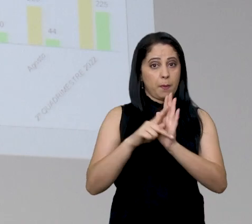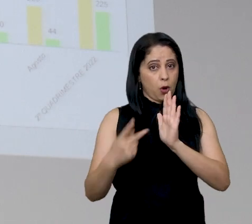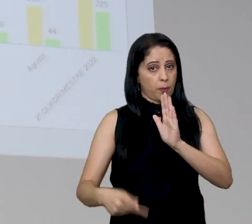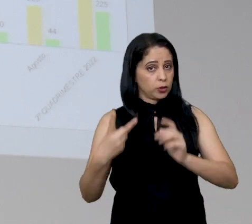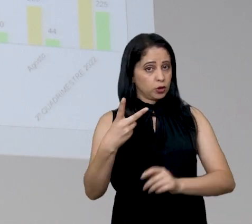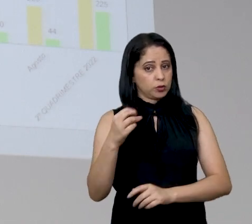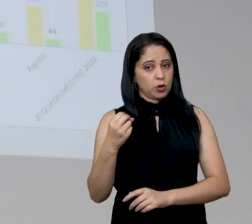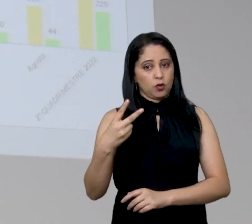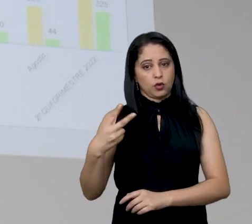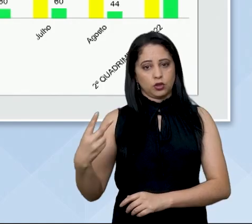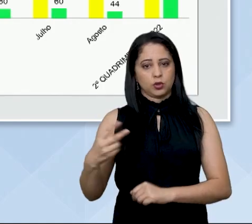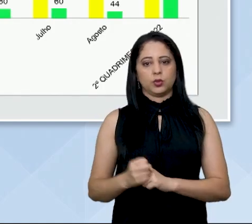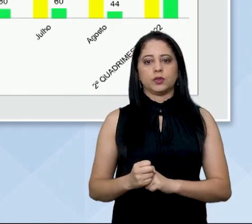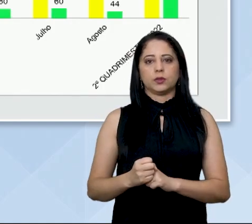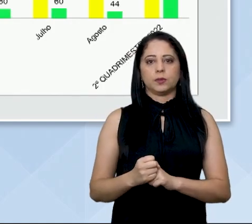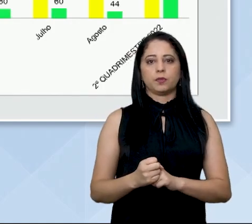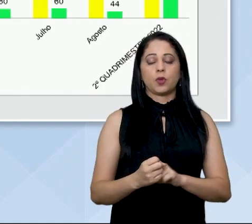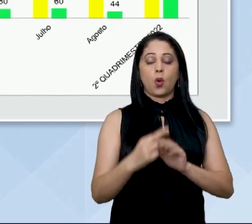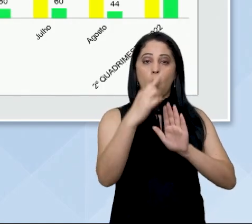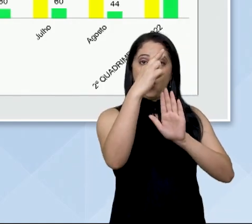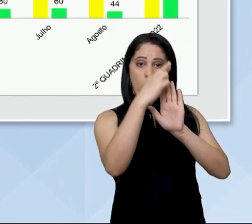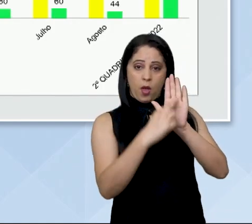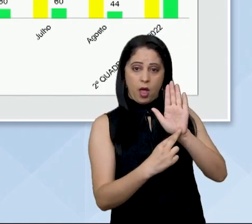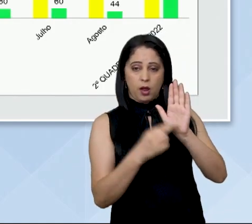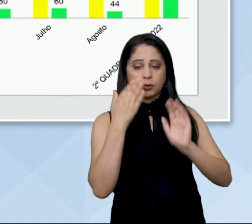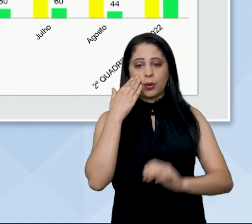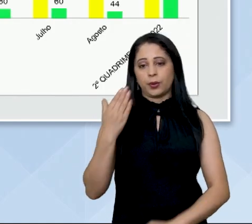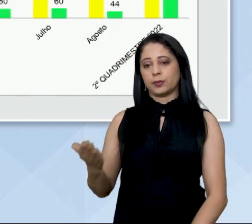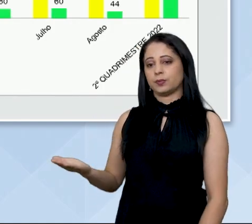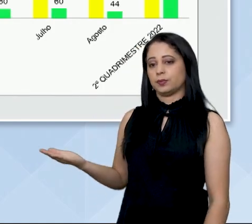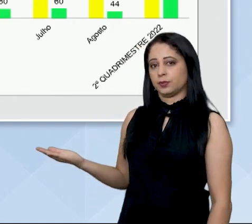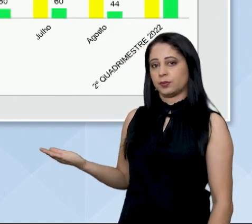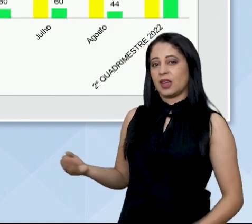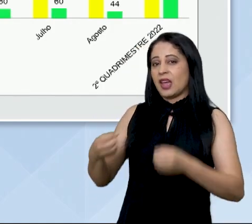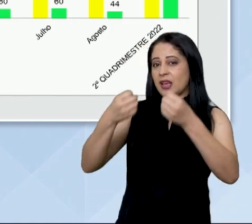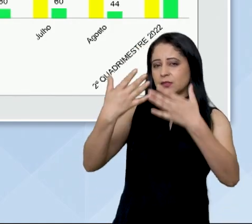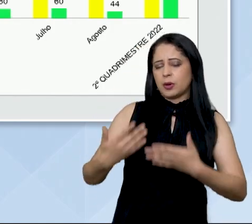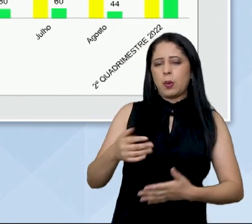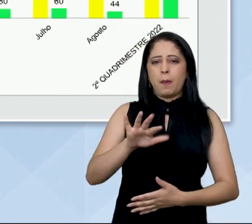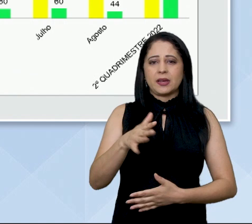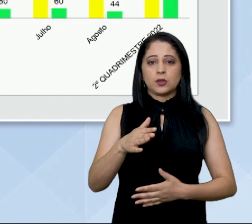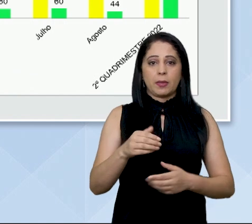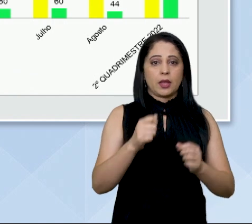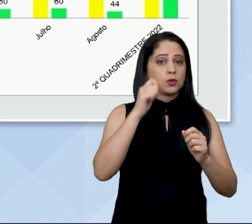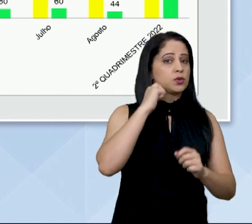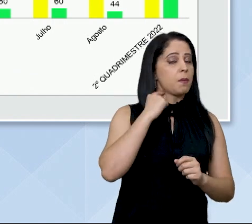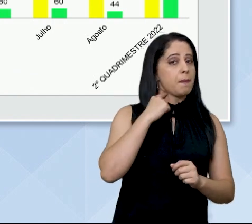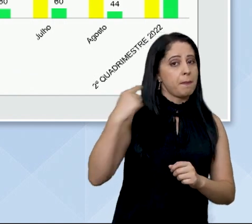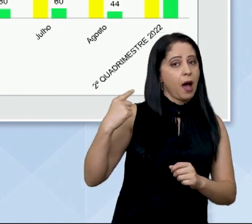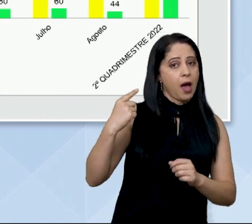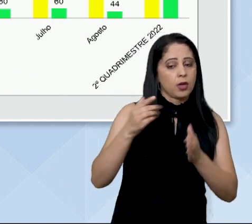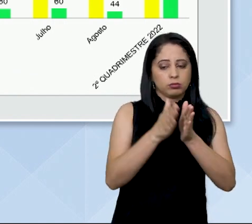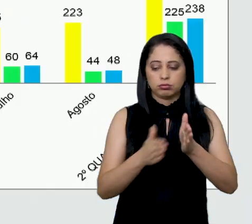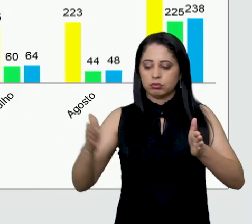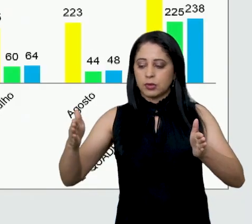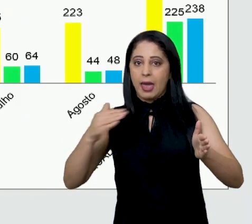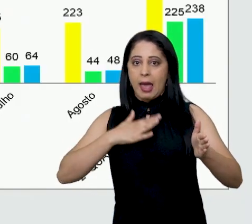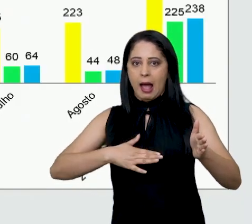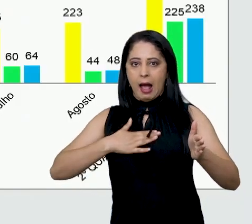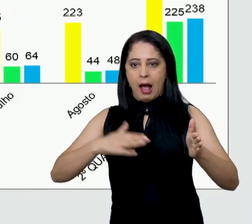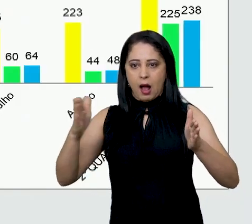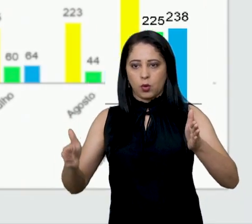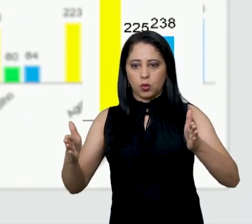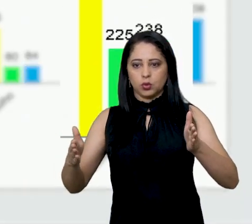de 2022. No relatório apresentado em plenário, foi apontado que entre maio e agosto deste ano